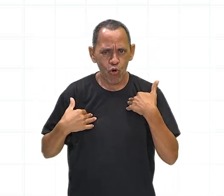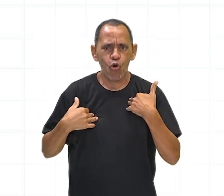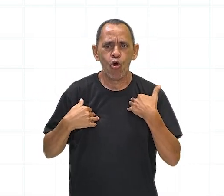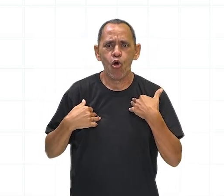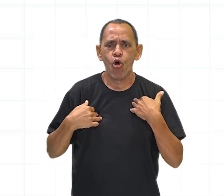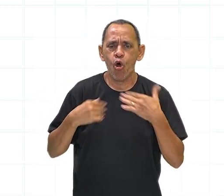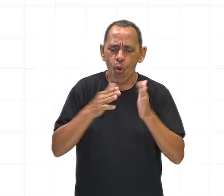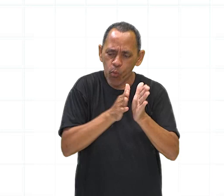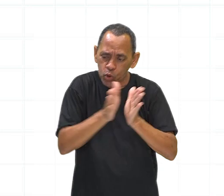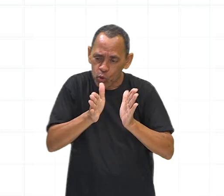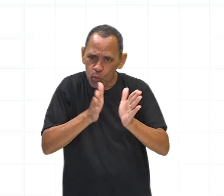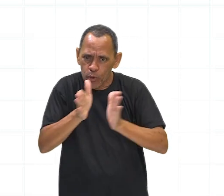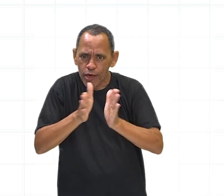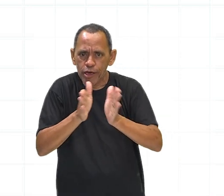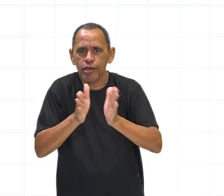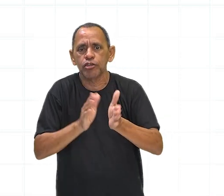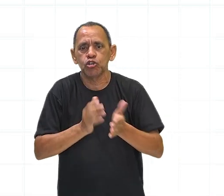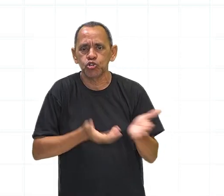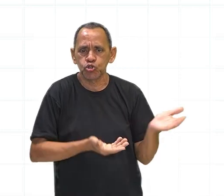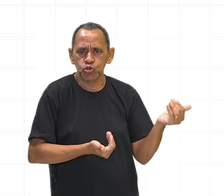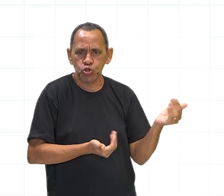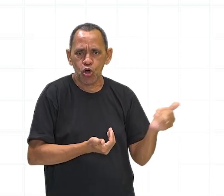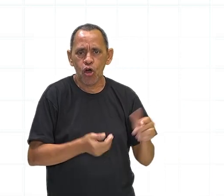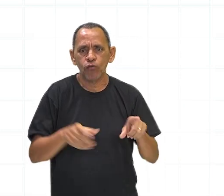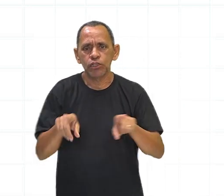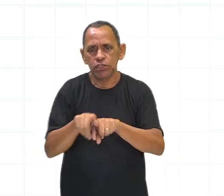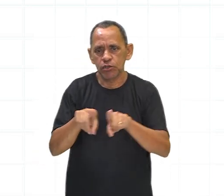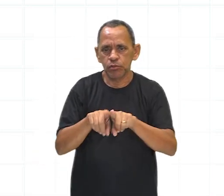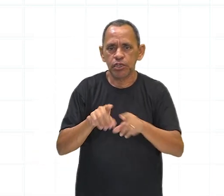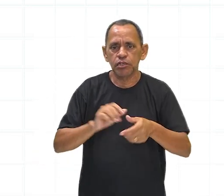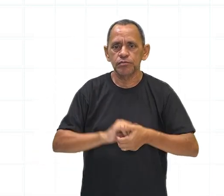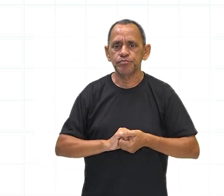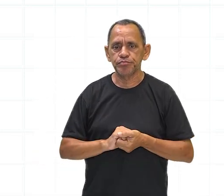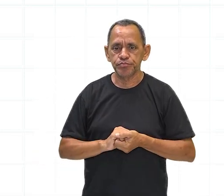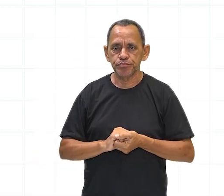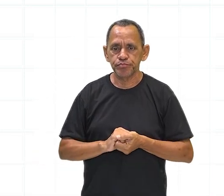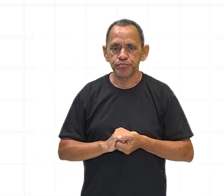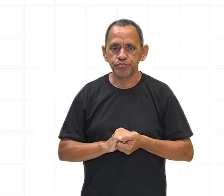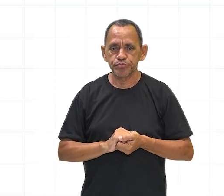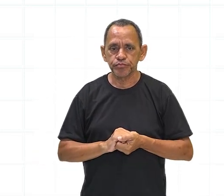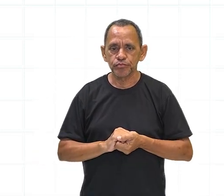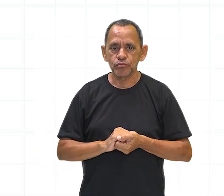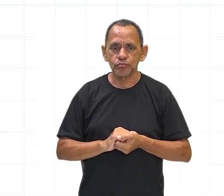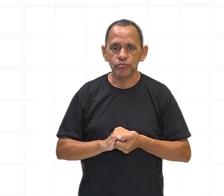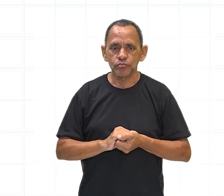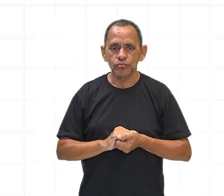disponíveis para originar outro ser, né? A gente está falando ali sobre